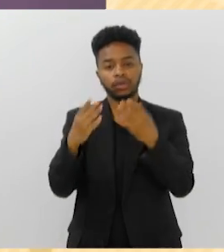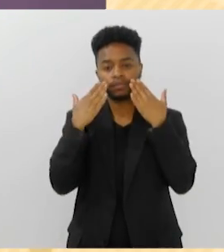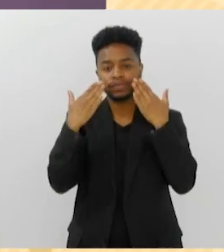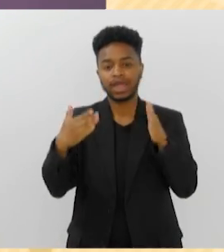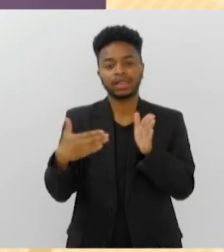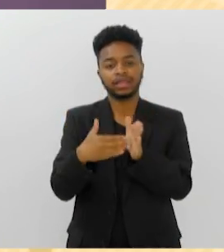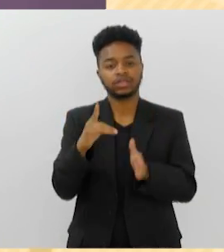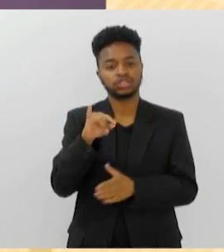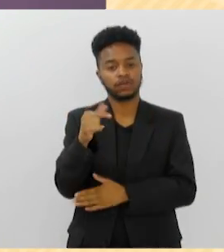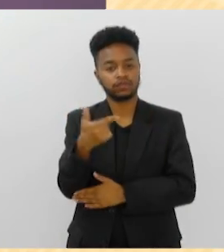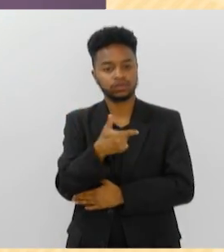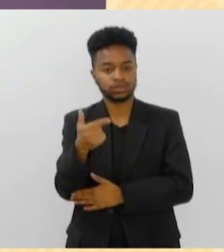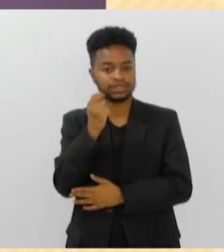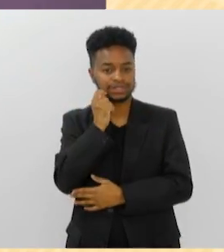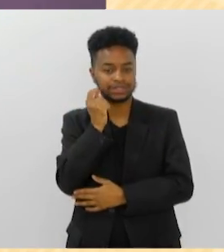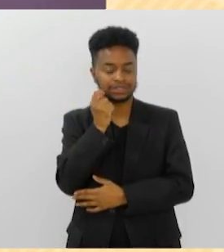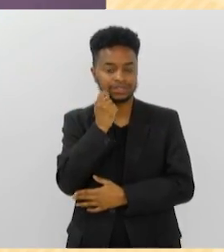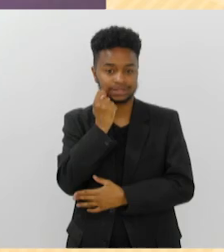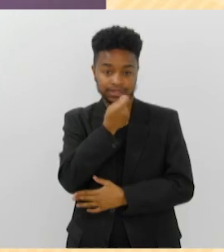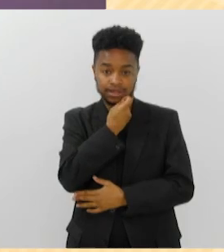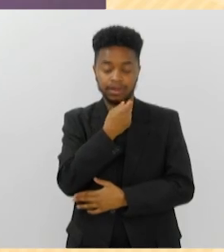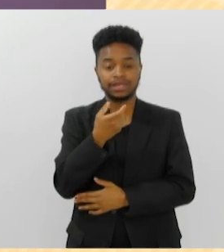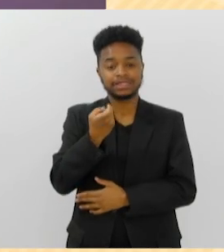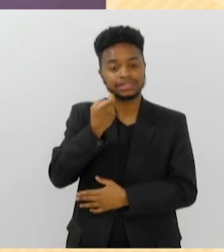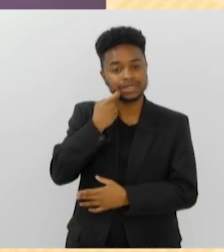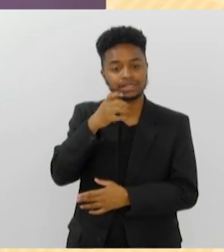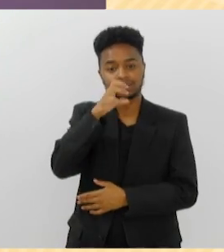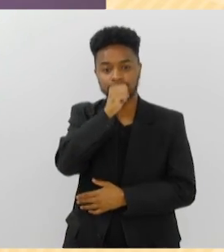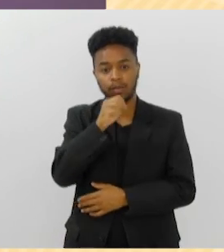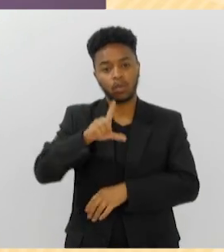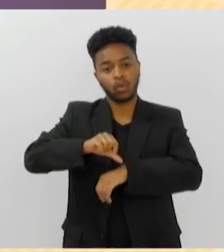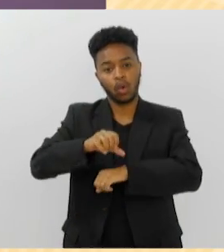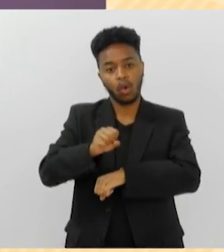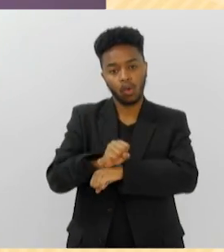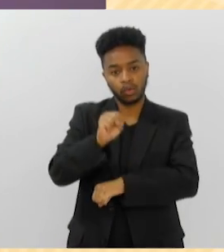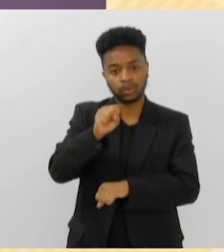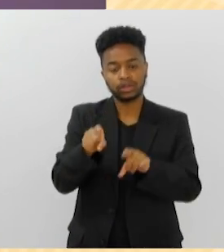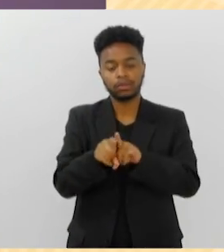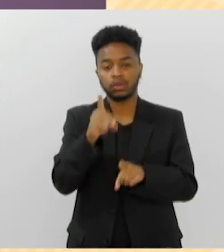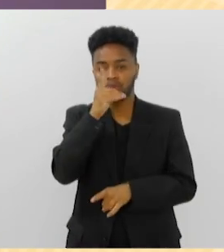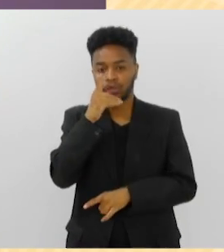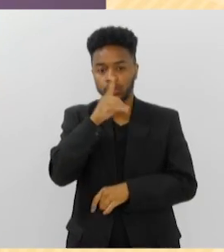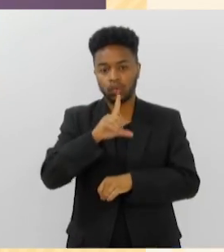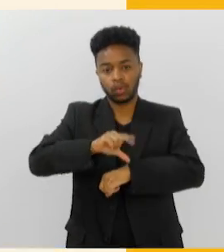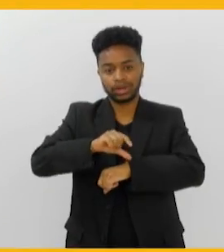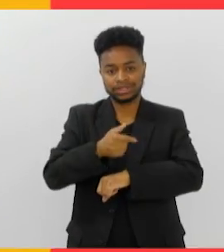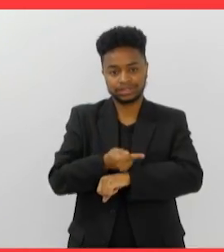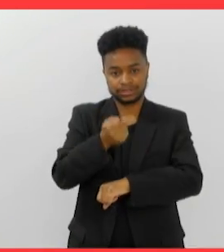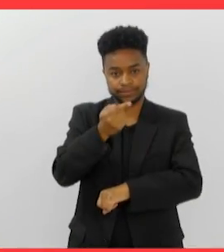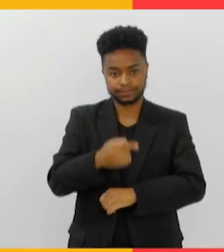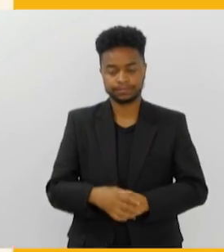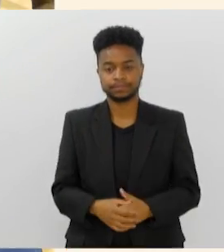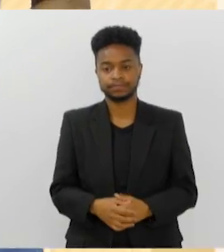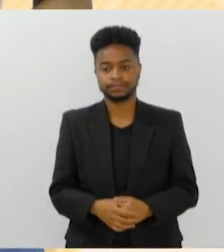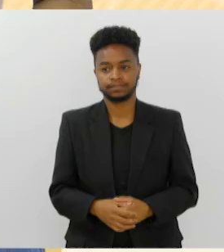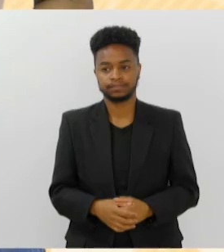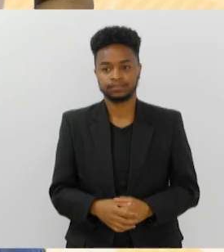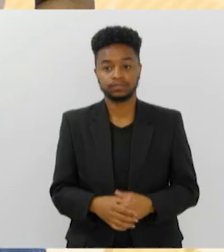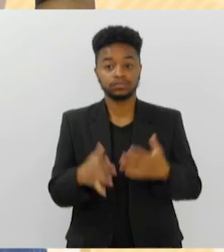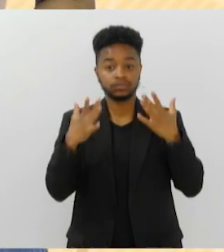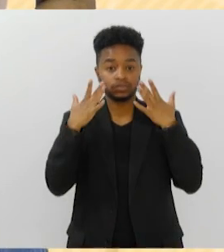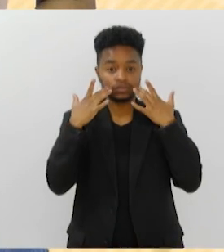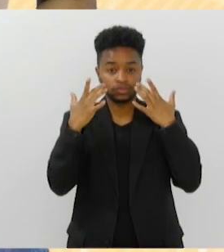22 de setembro, sextas e sábados às 8 da noite e aos domingos às 7 horas. O